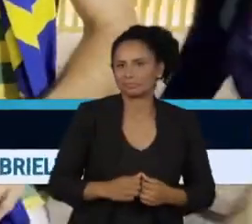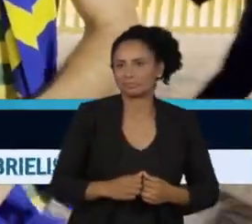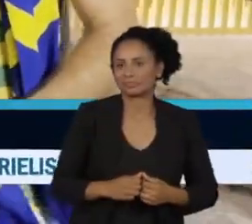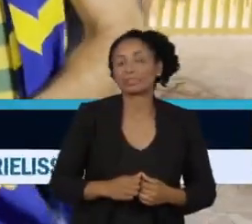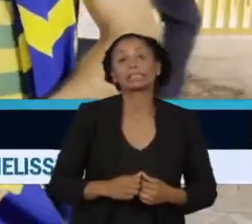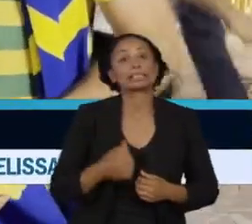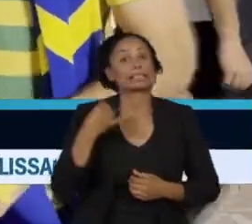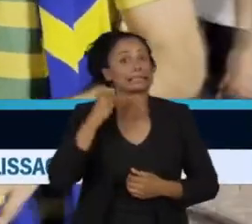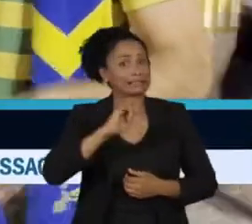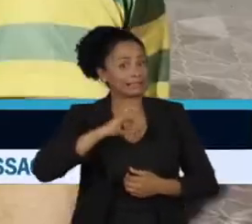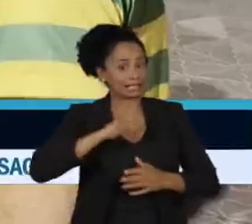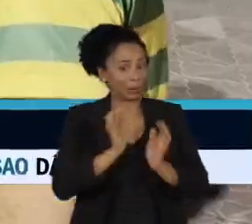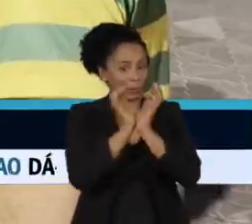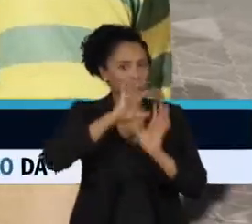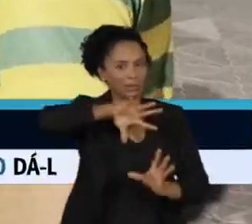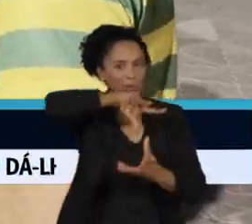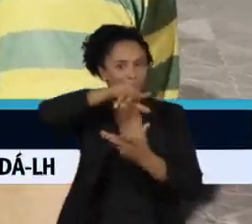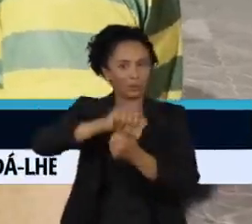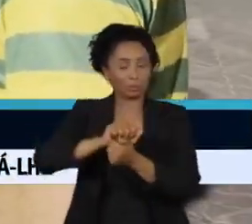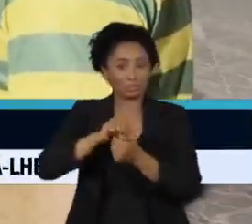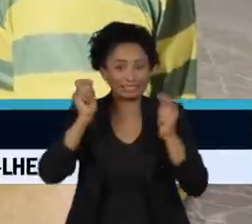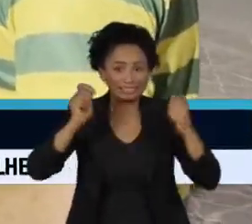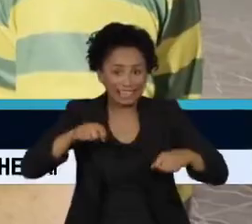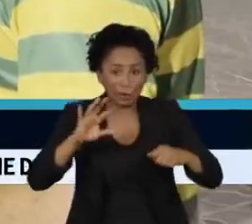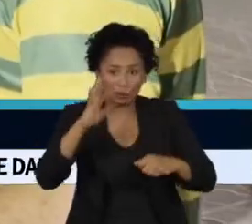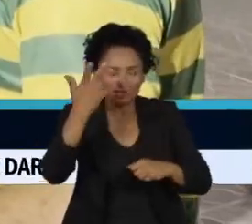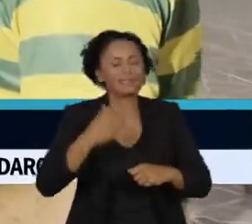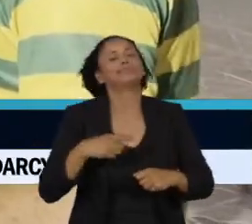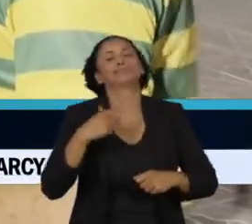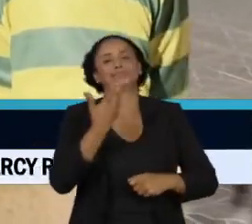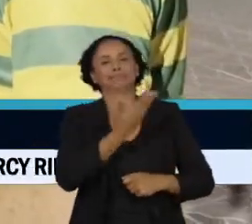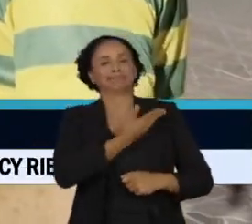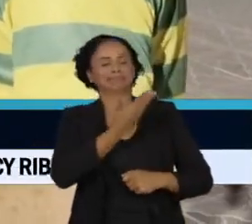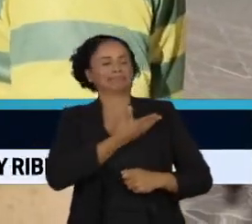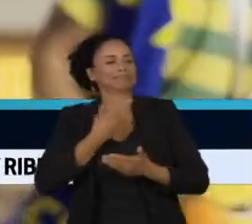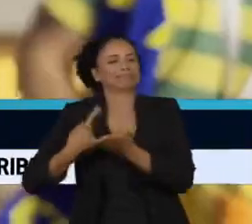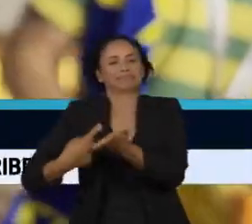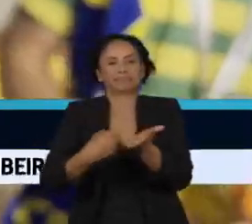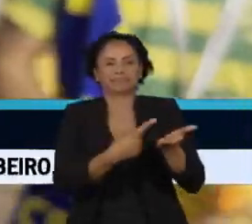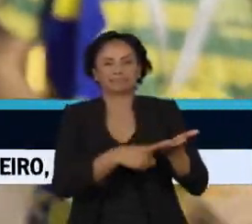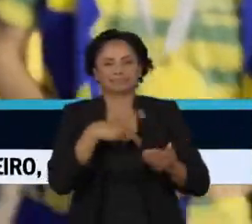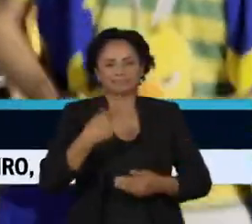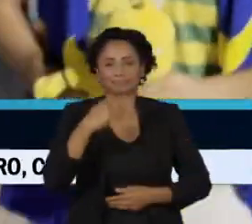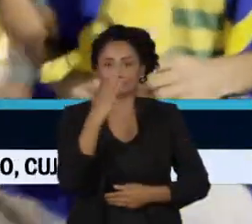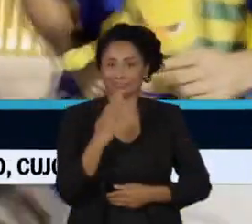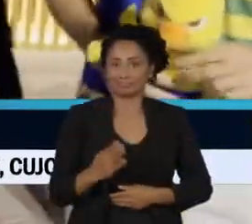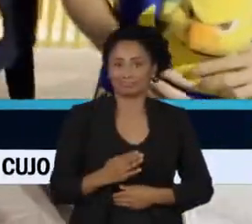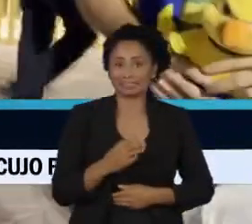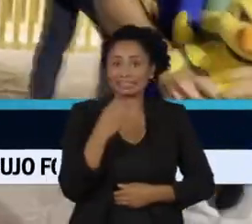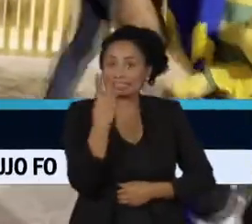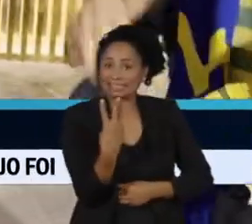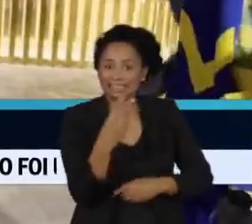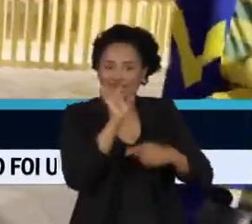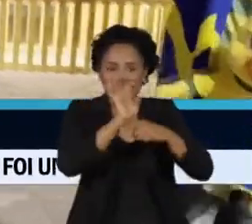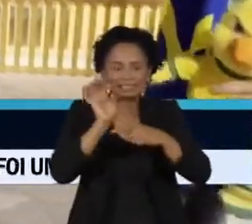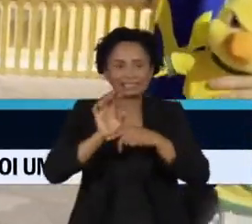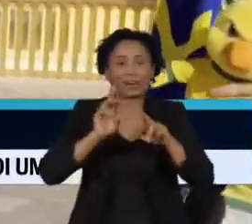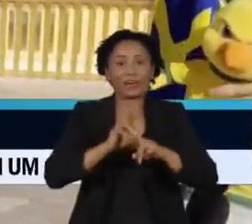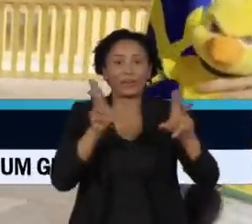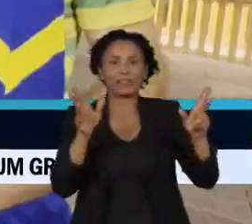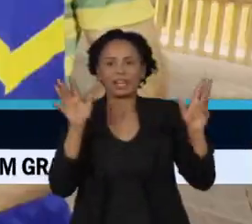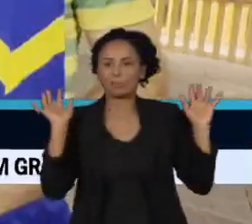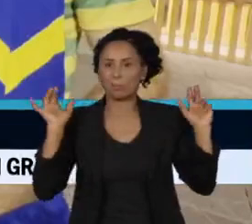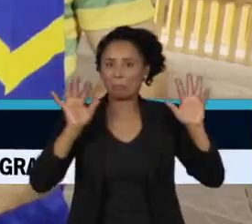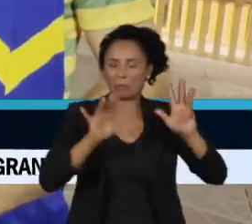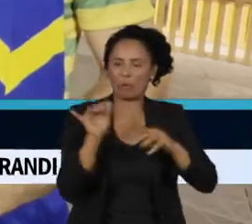Mundo é capaz de fazer é criar amizades. Foi assim com esses brasileiros, de três estados diferentes, que chegaram hoje no mesmo